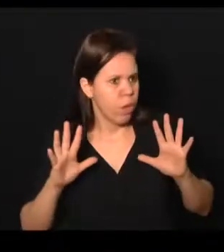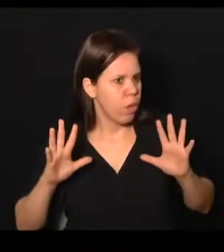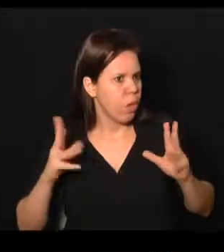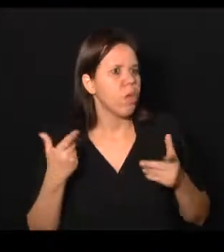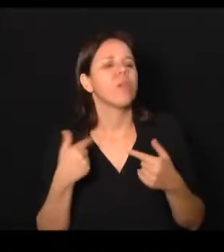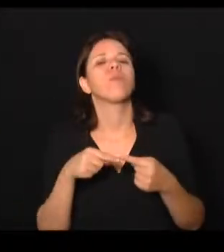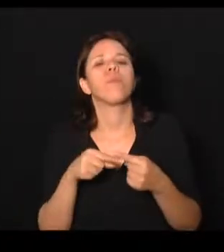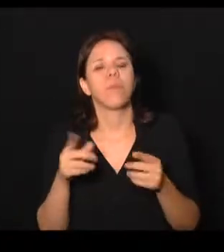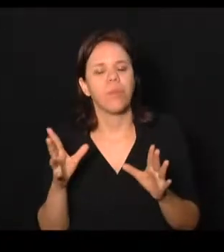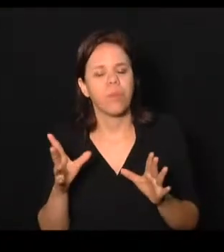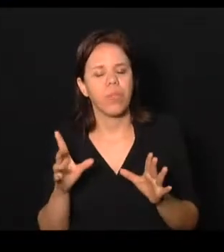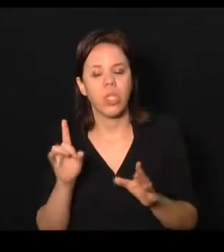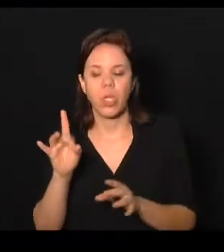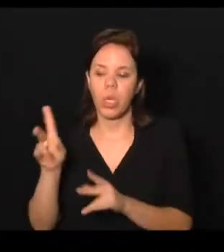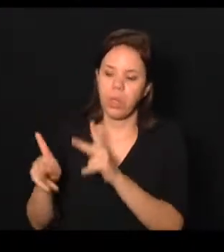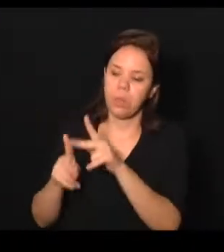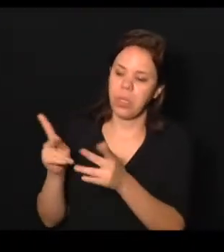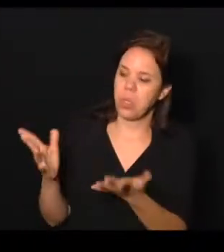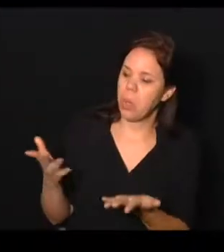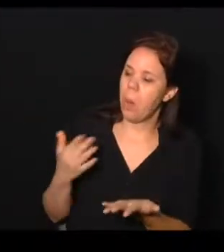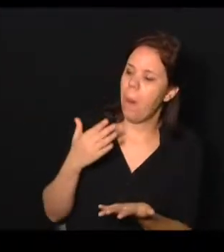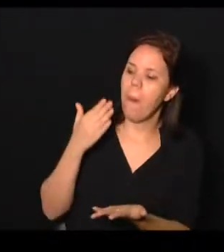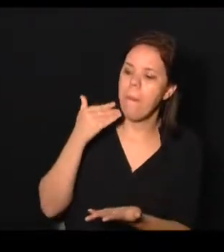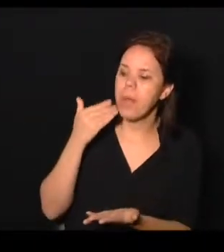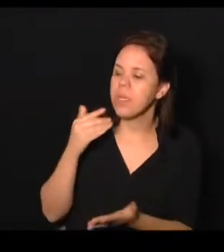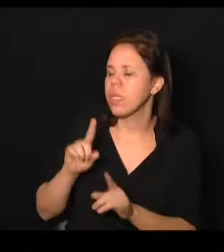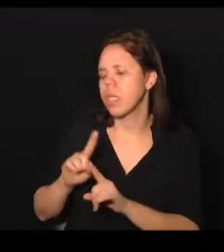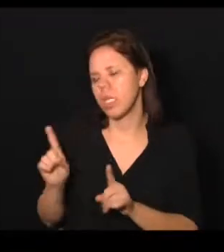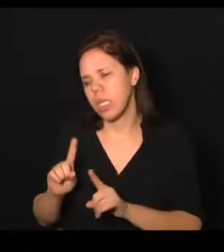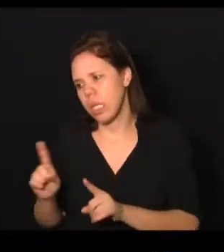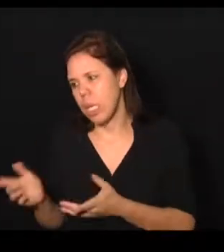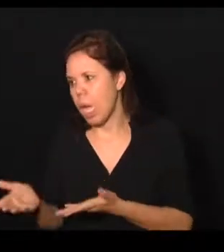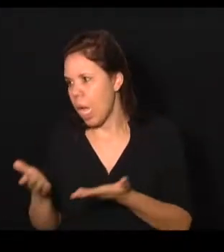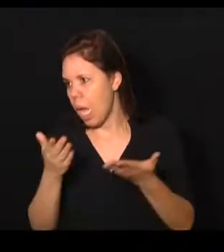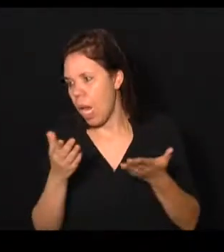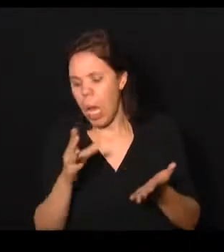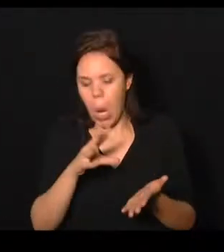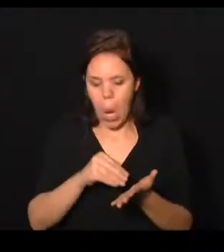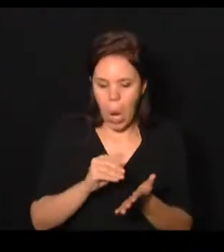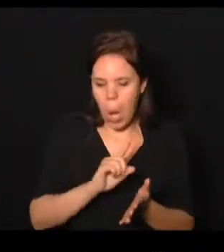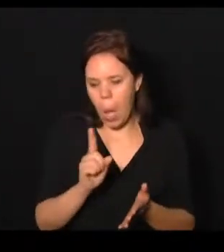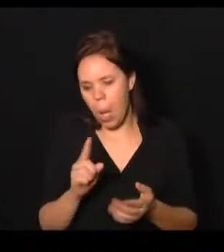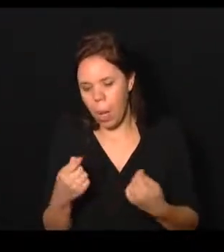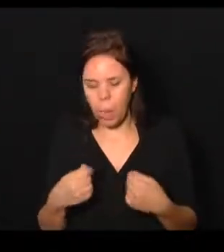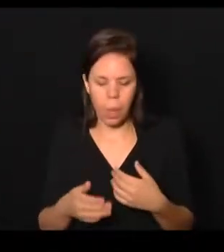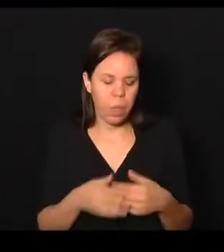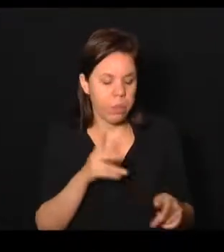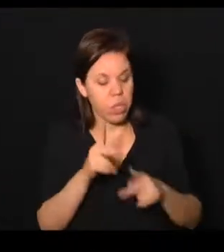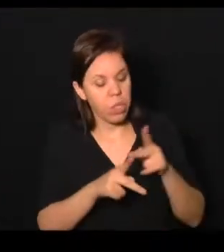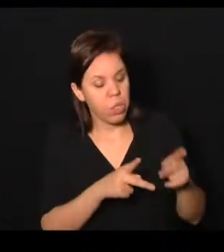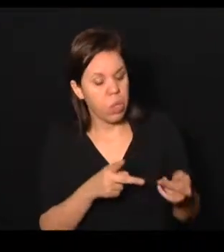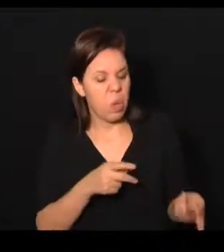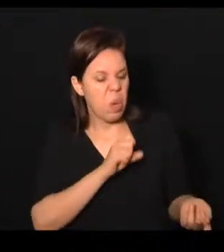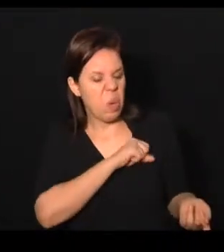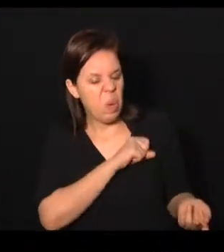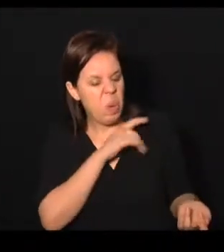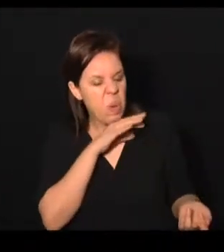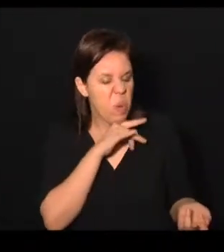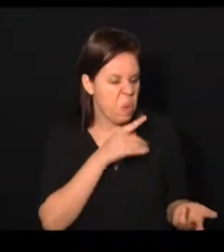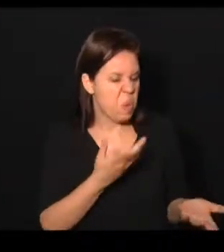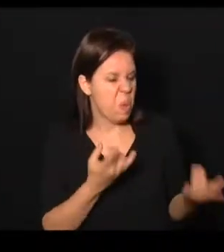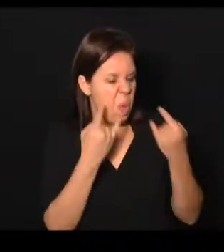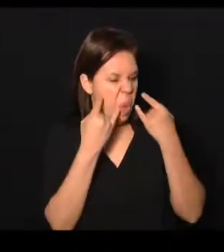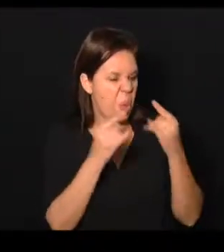pode dizer assim, para as pessoas bem intencionadas, pode levar cópia, não cópia, qualquer coisa. Para os mal intencionados, tem que